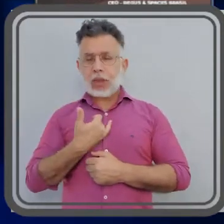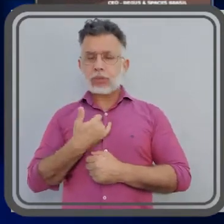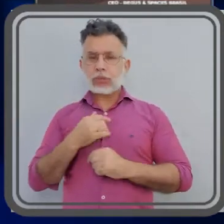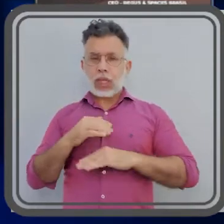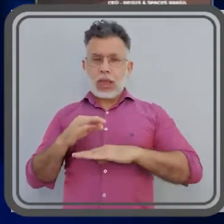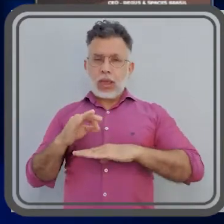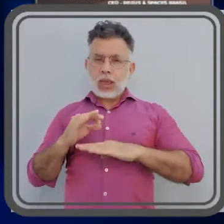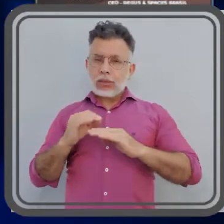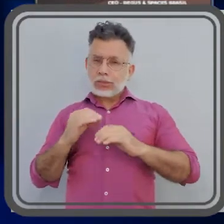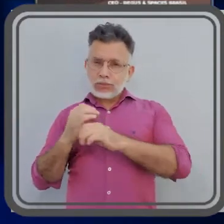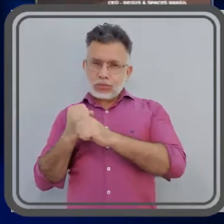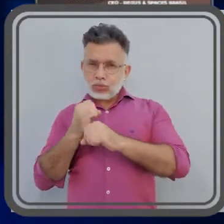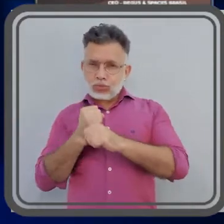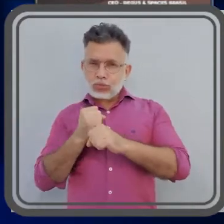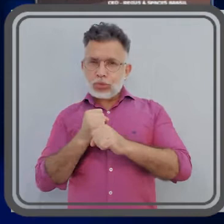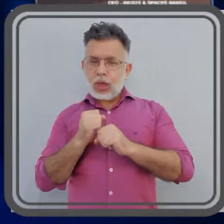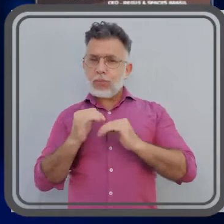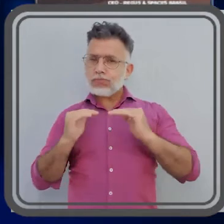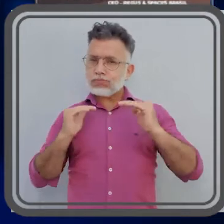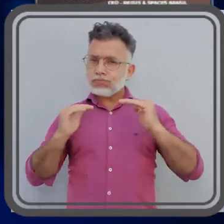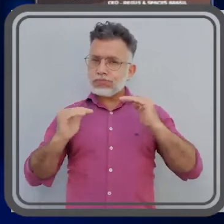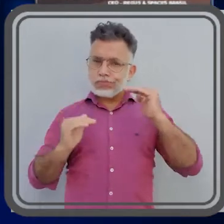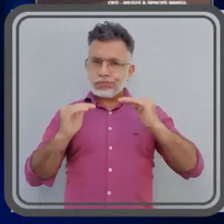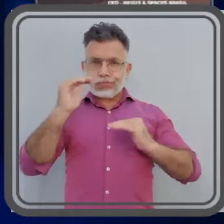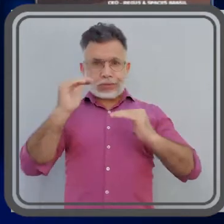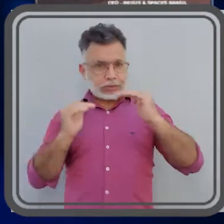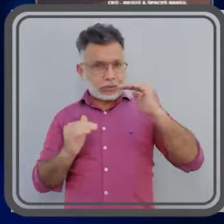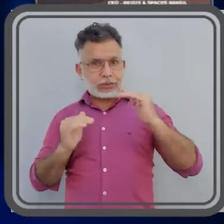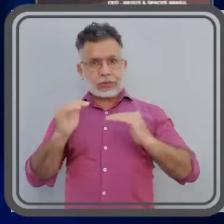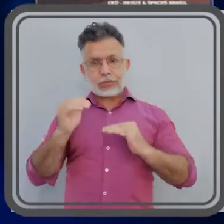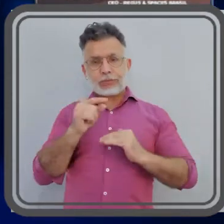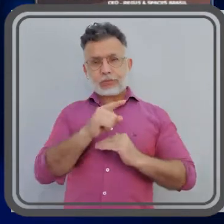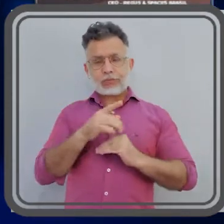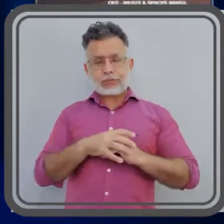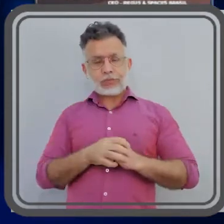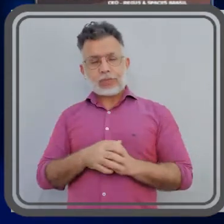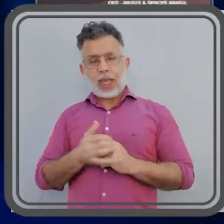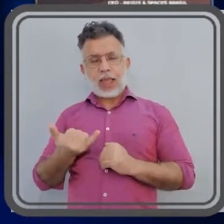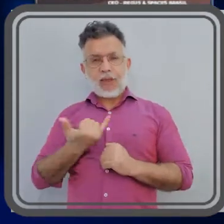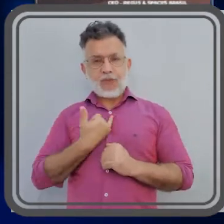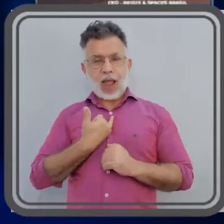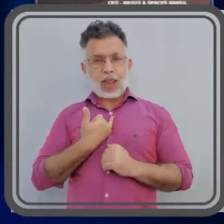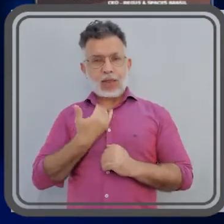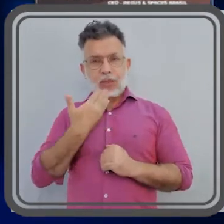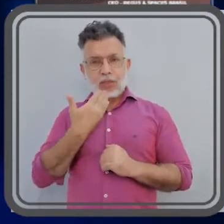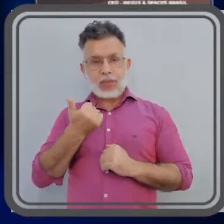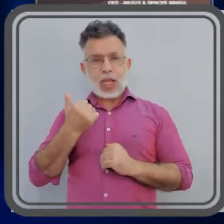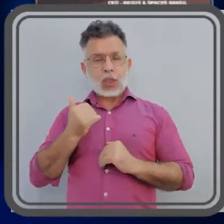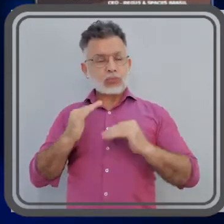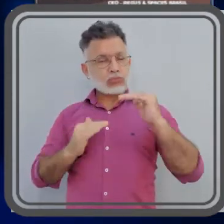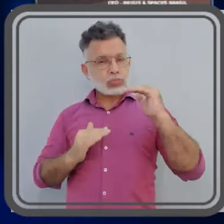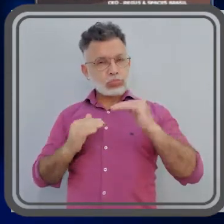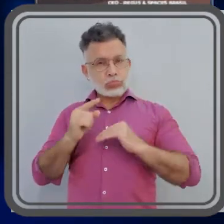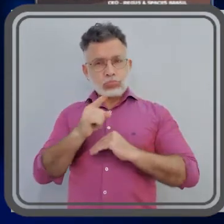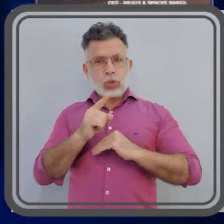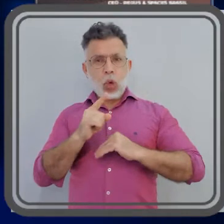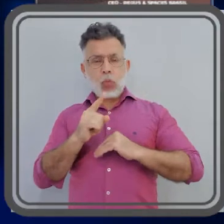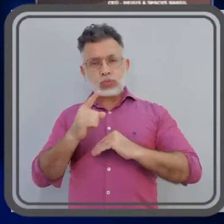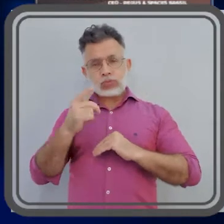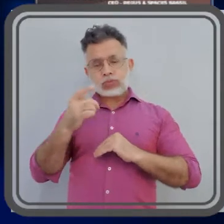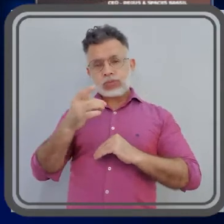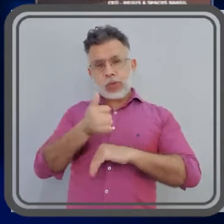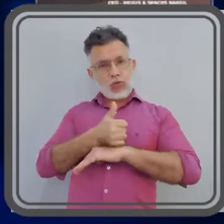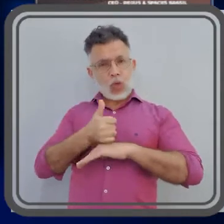que eles mais olham, né? O Sam Zell fala isso, que é um dos principais investidores de real estate que